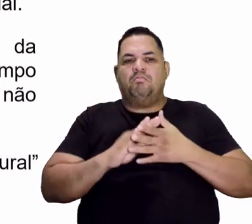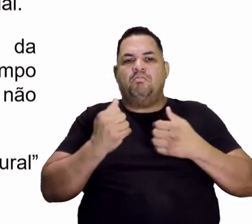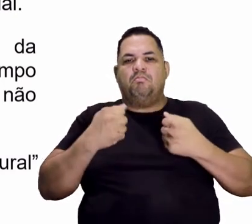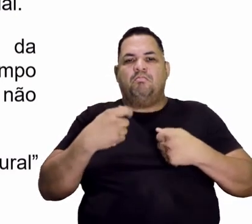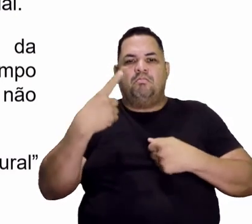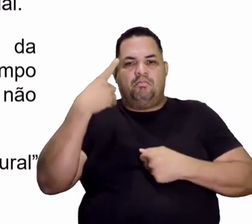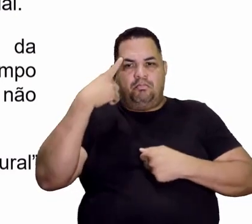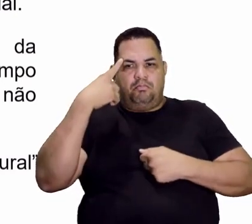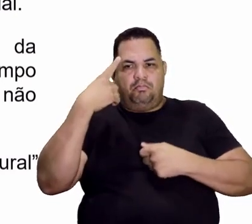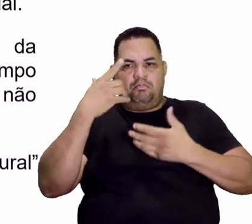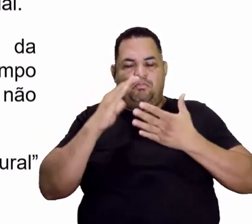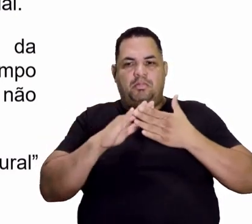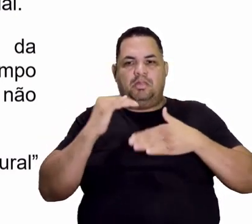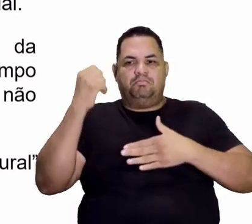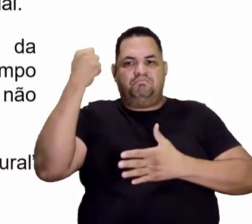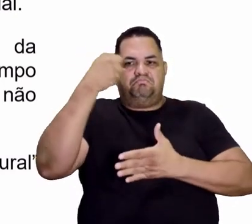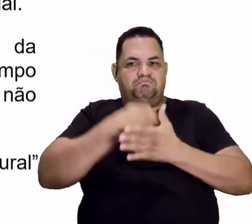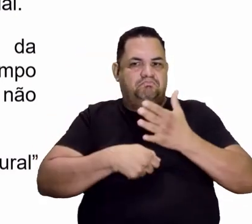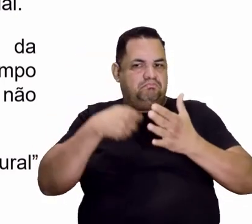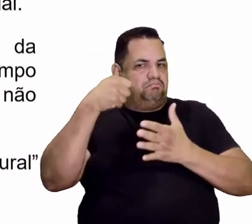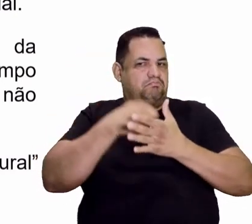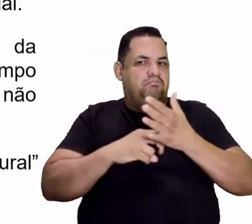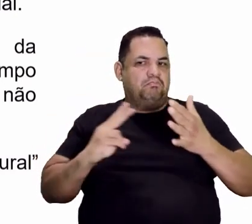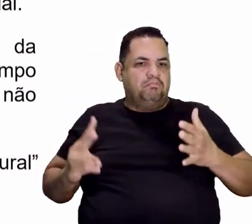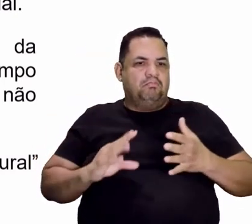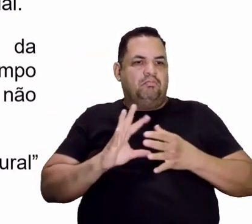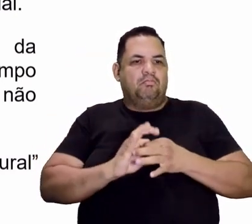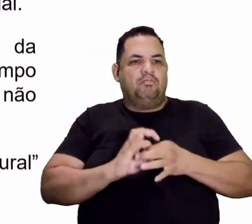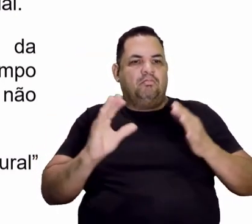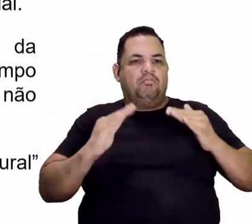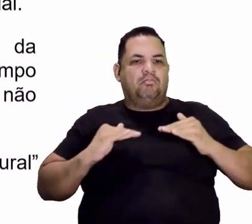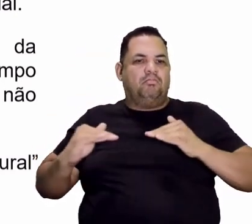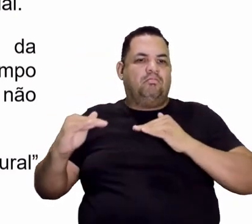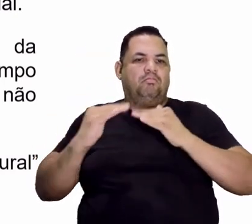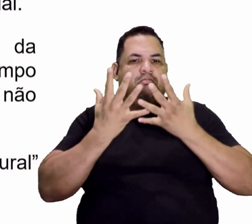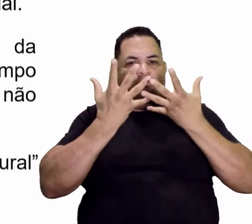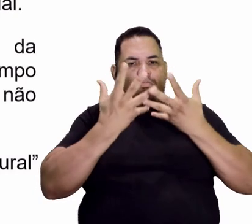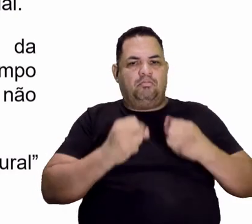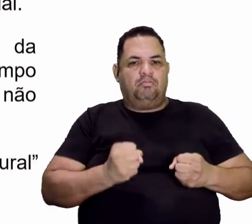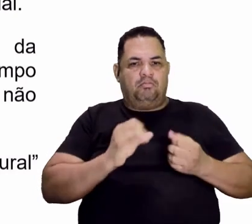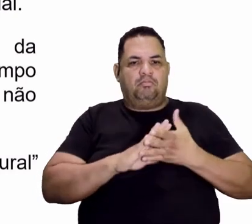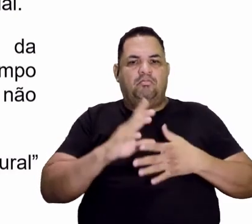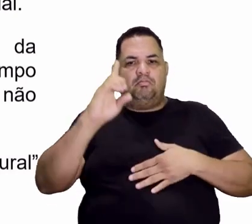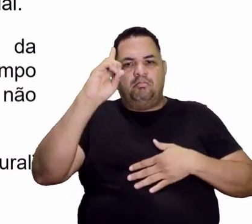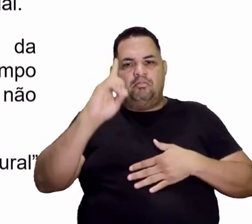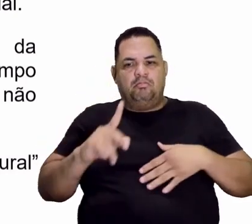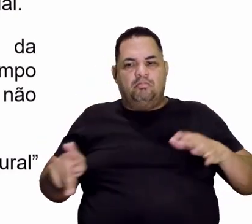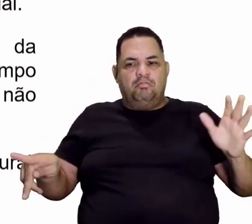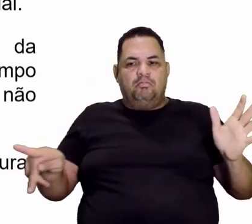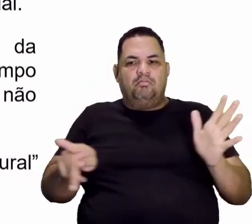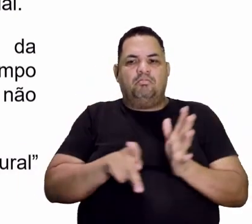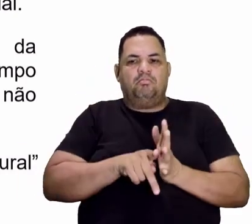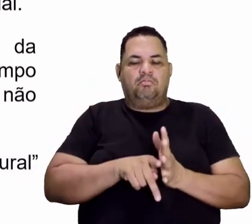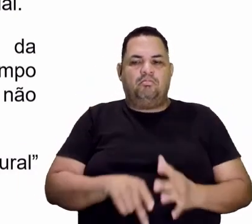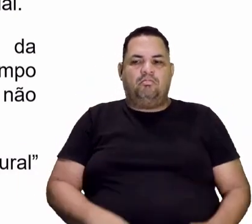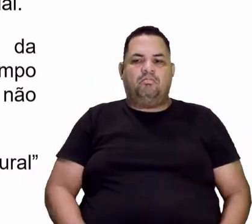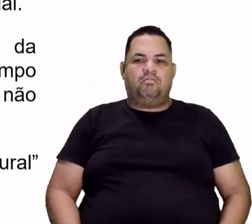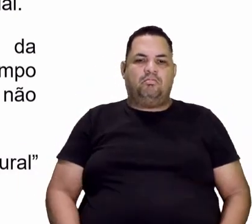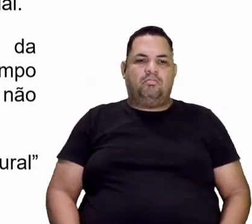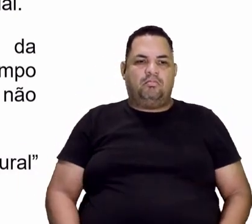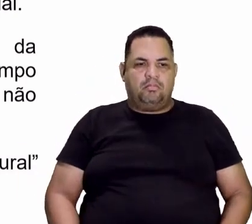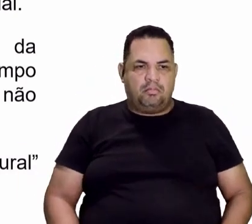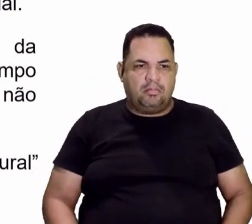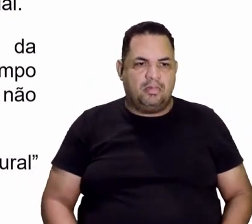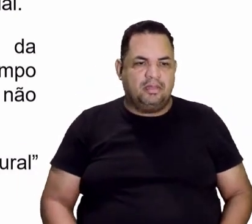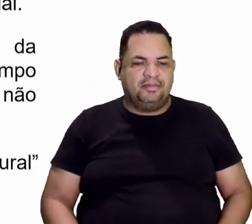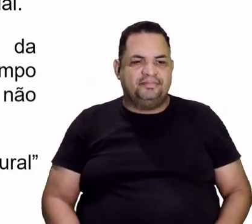iluministas procuravam exaltar, defender os valores, liberdade, igualdade e tolerância e direito à propriedade